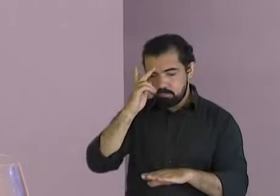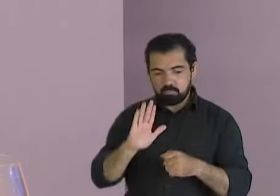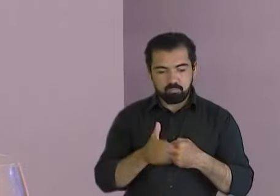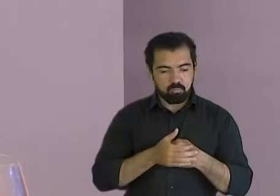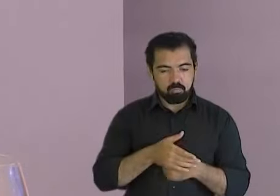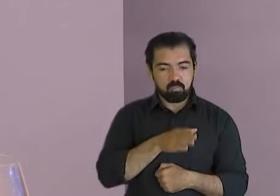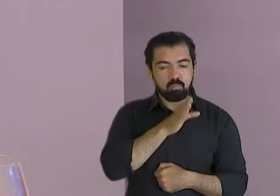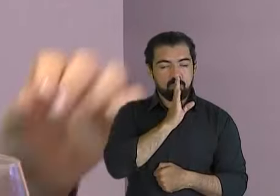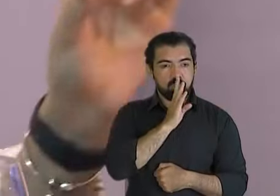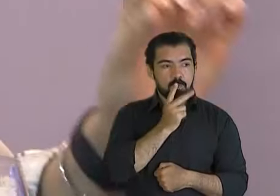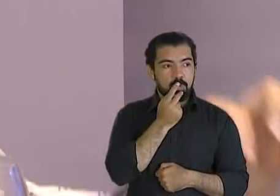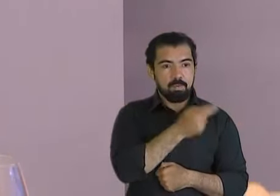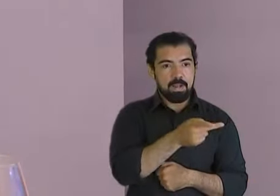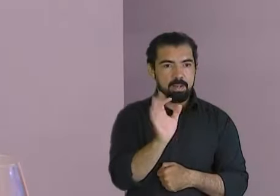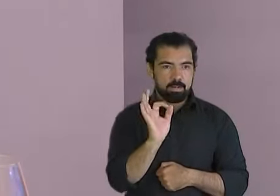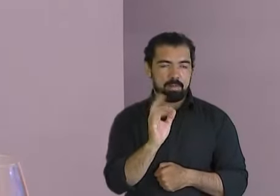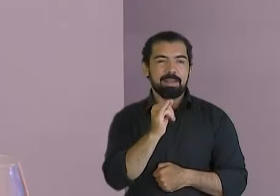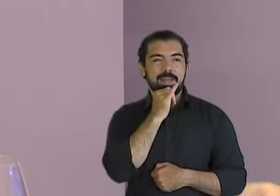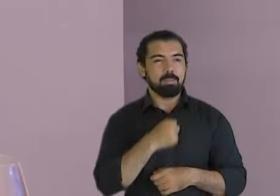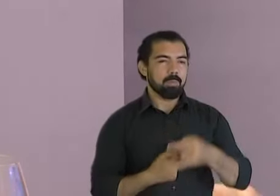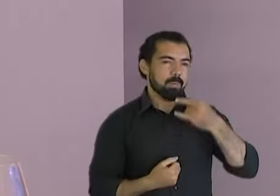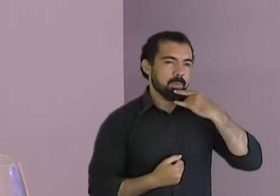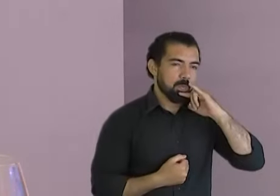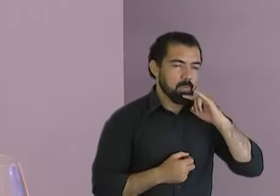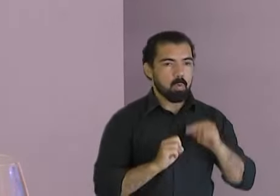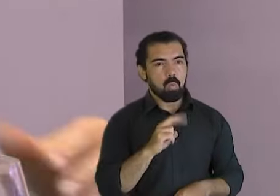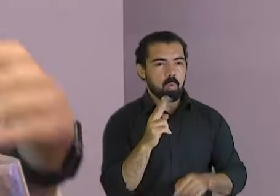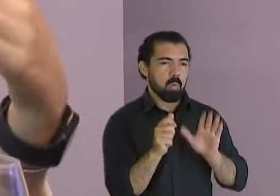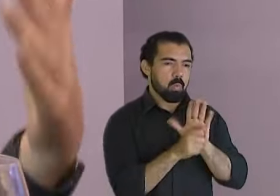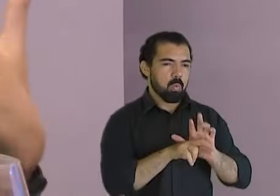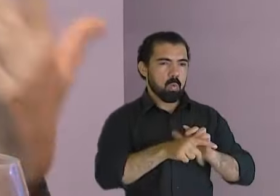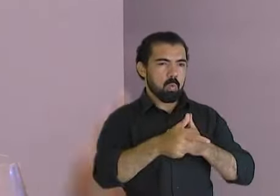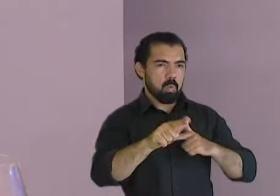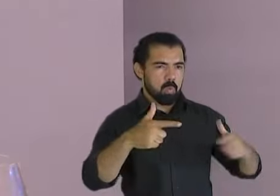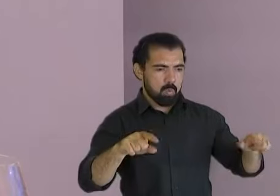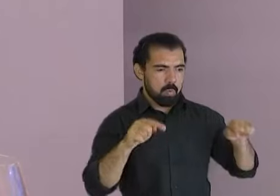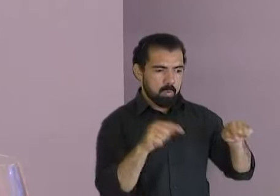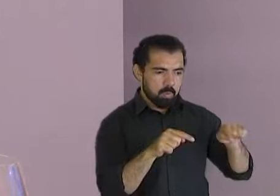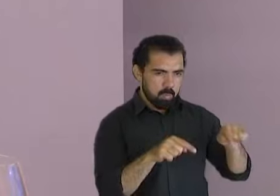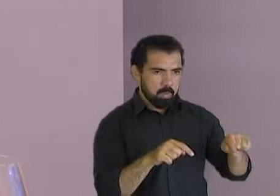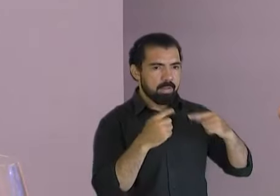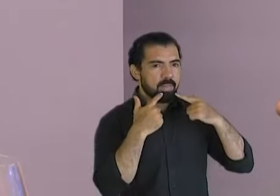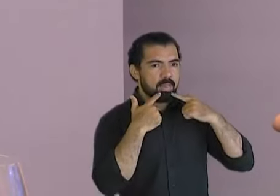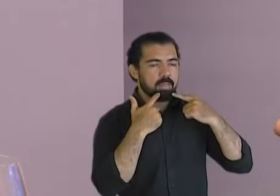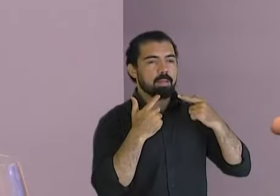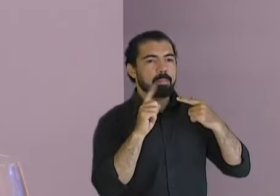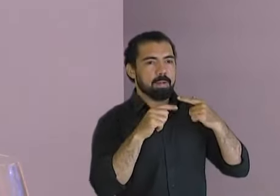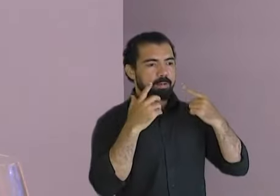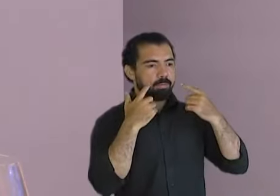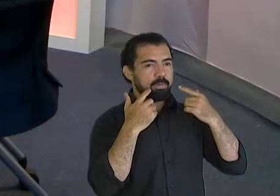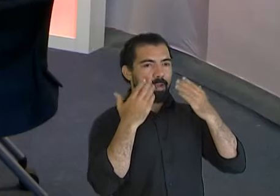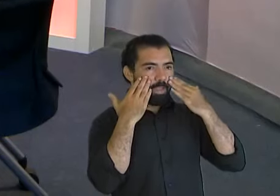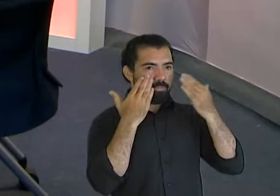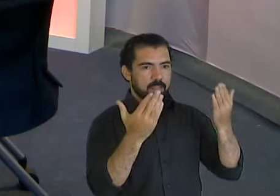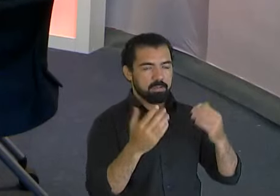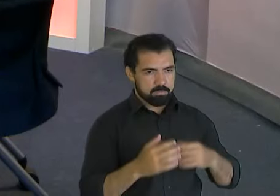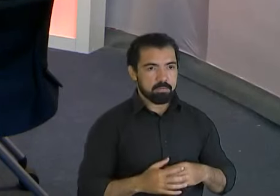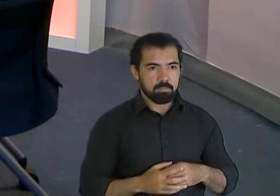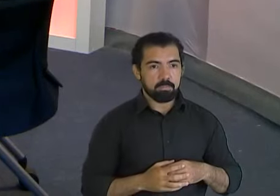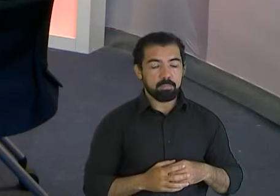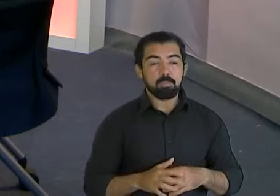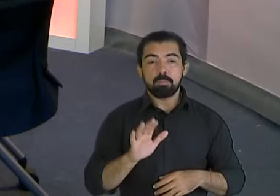da dependência com álcool e outras drogas não seja, Mas mas é é algo mais porque, falado. e também eu acredito, me corrija se eu estiver errada,